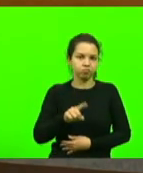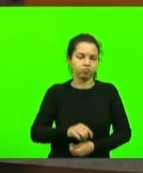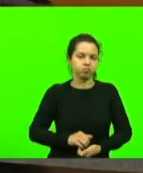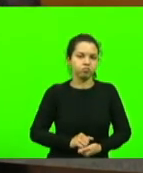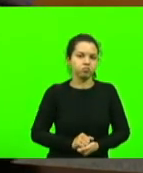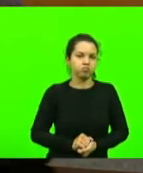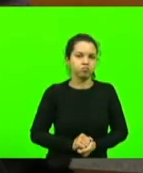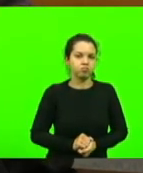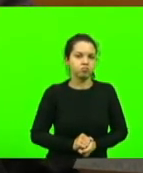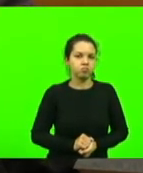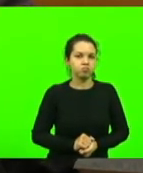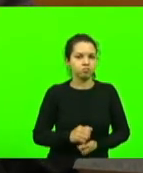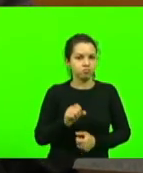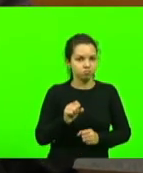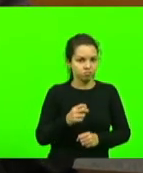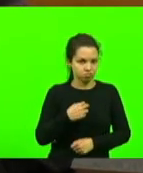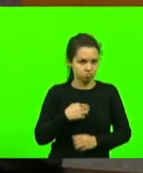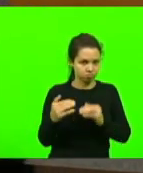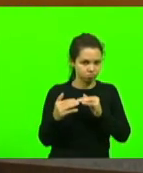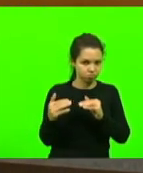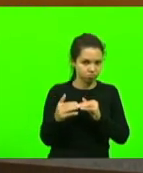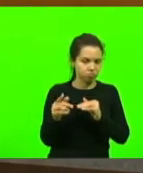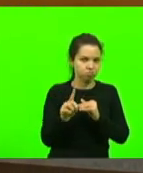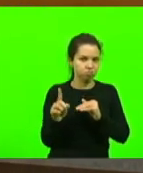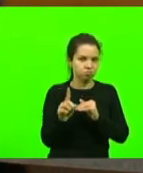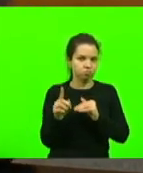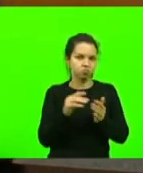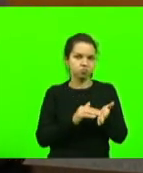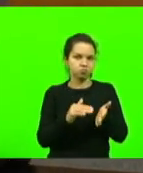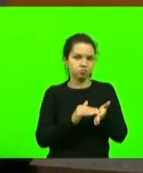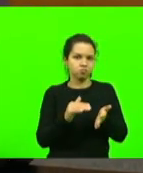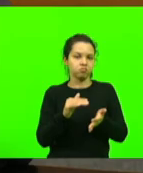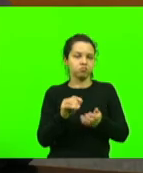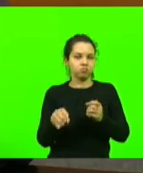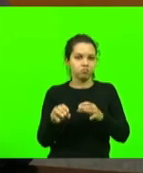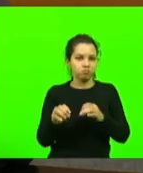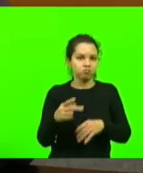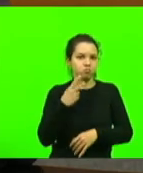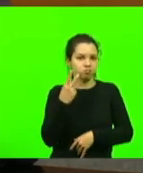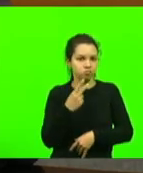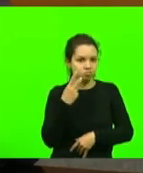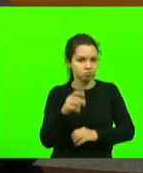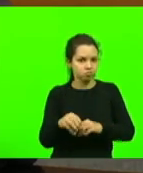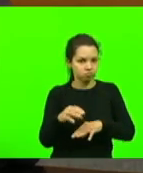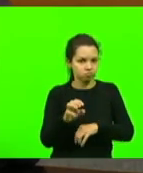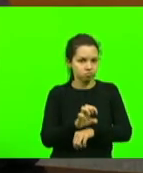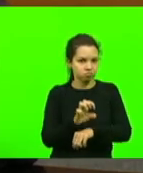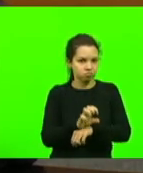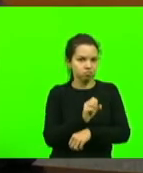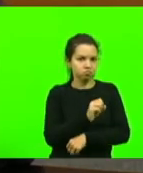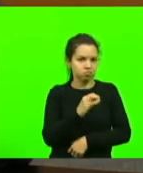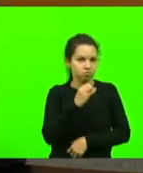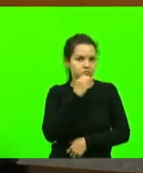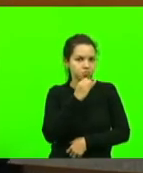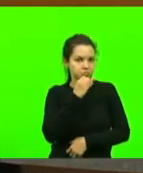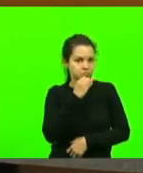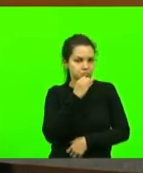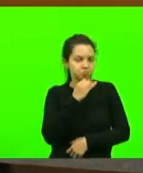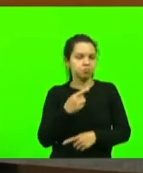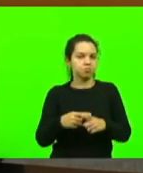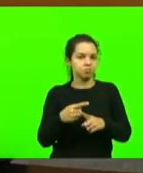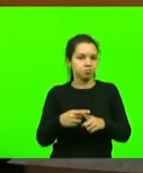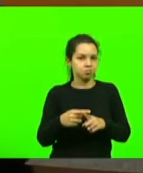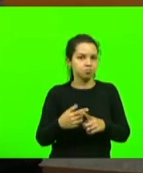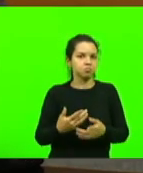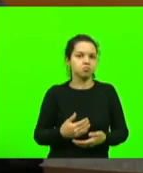Nós podemos não concordar com essa quiser educação com a política da Educação do Estado de Santa Catarina por exemplo tô podendo sair do Cação